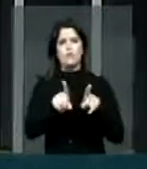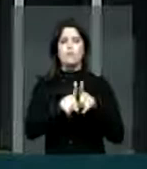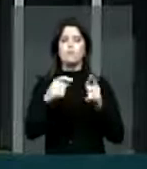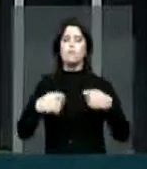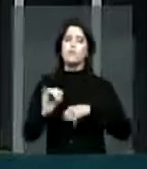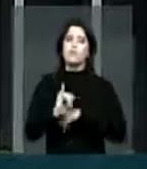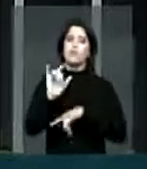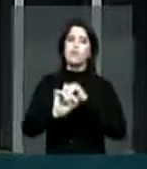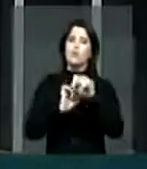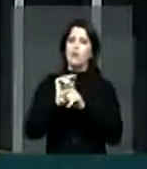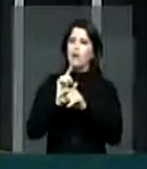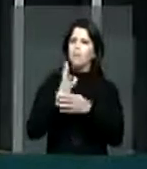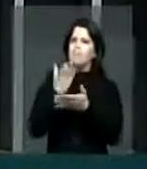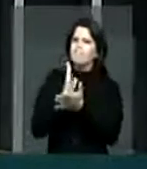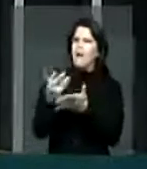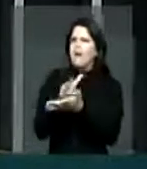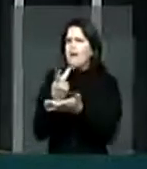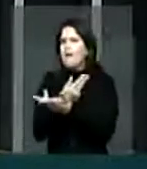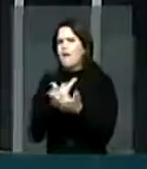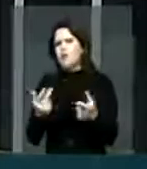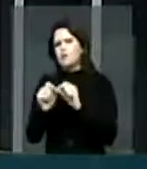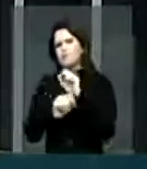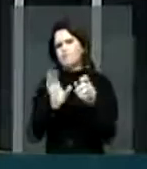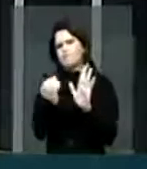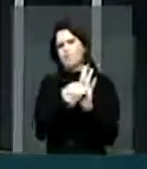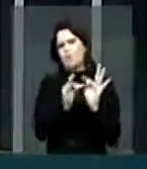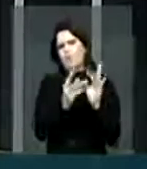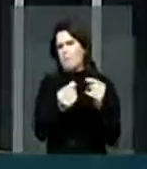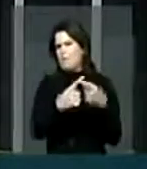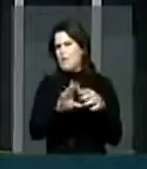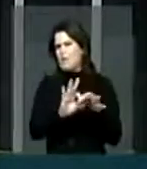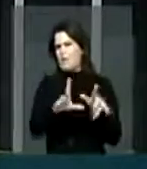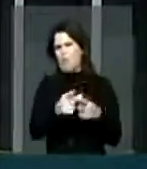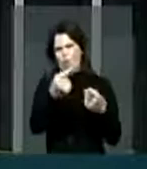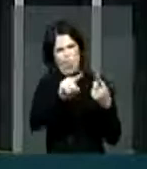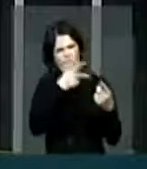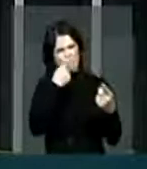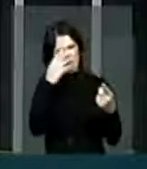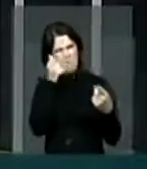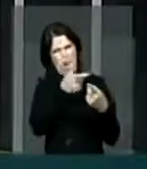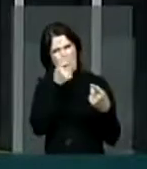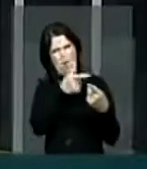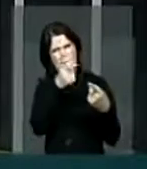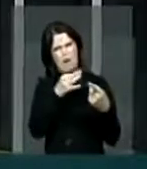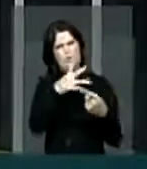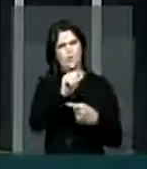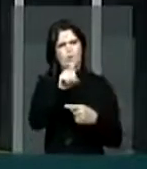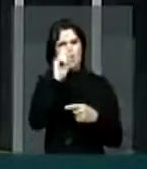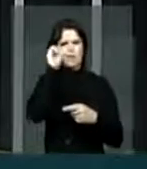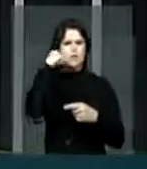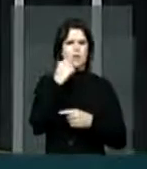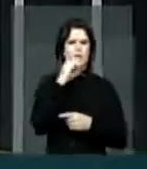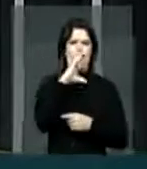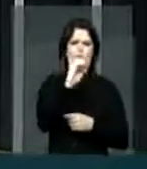ter defeitos, mas estes defeitos não autorizam o grau de violência verbal do senador Collor. Até